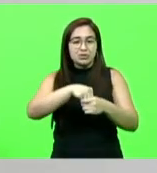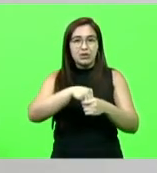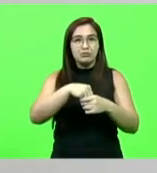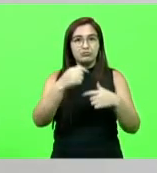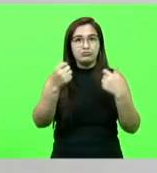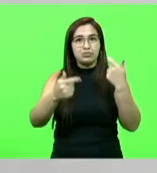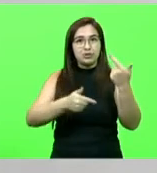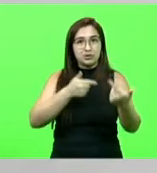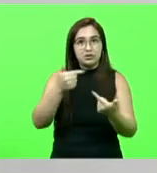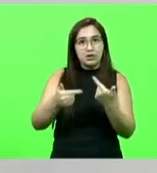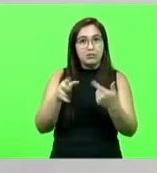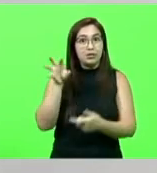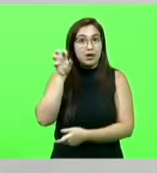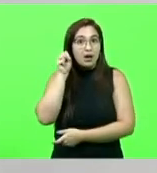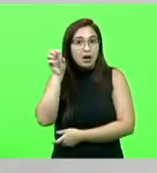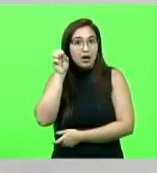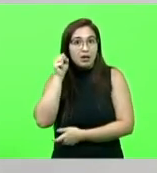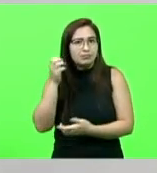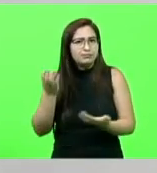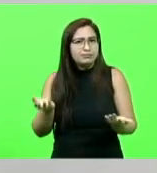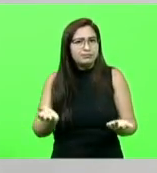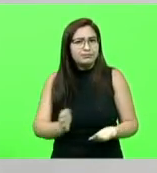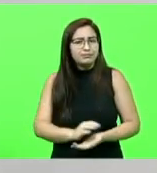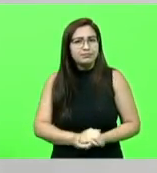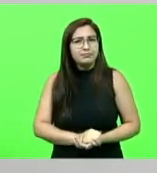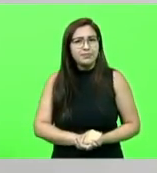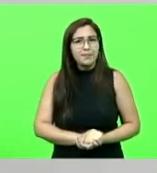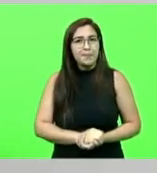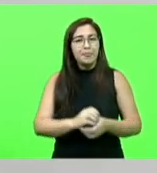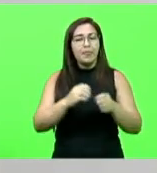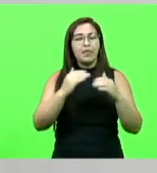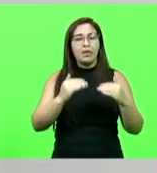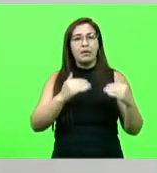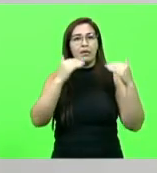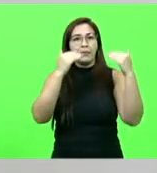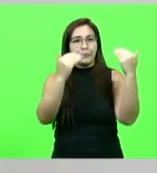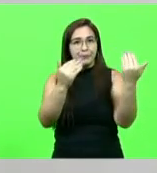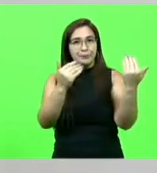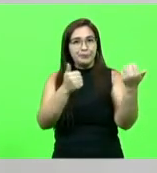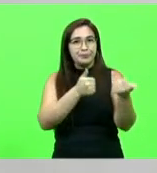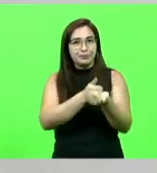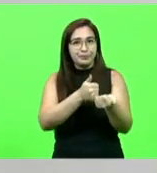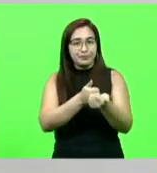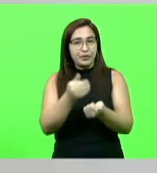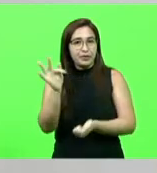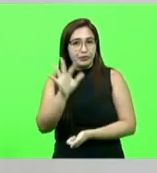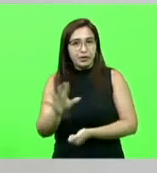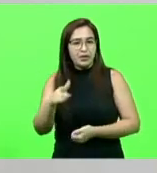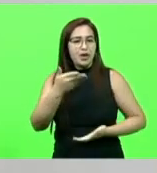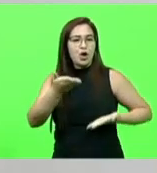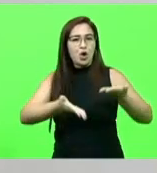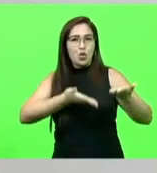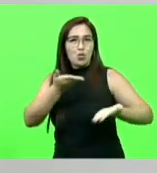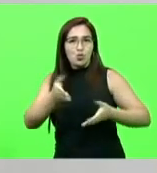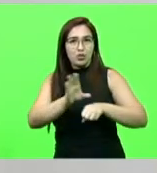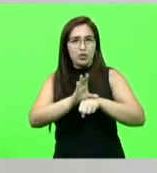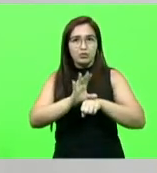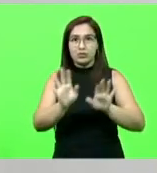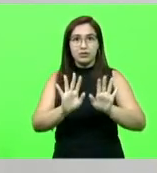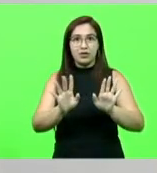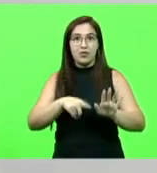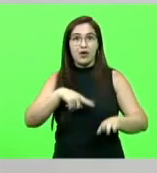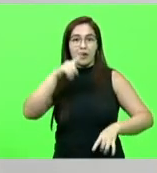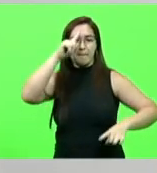Mas não. O Supremo Tribunal Federal não é mais o guardião da Constituição. O Supremo Tribunal Federal é o dono do